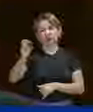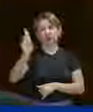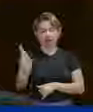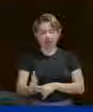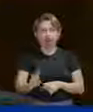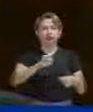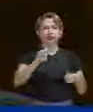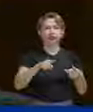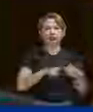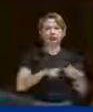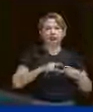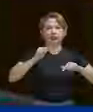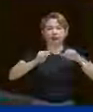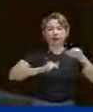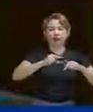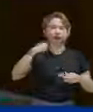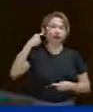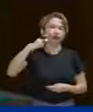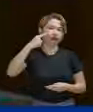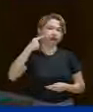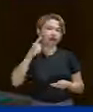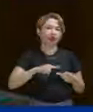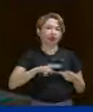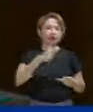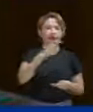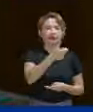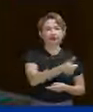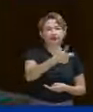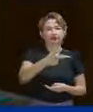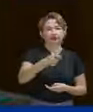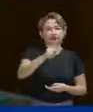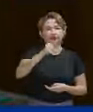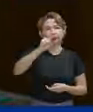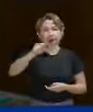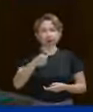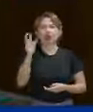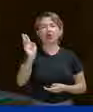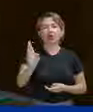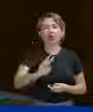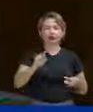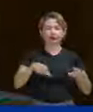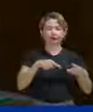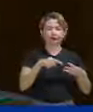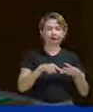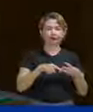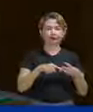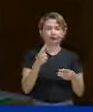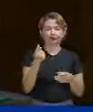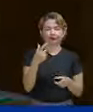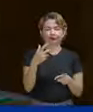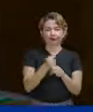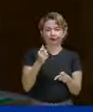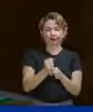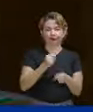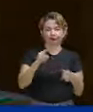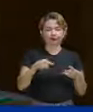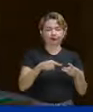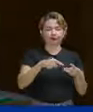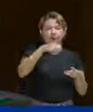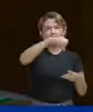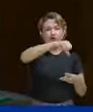28.480, serviços advocatícios, no valor de R$ 128 mil, serviços contábeis, no valor